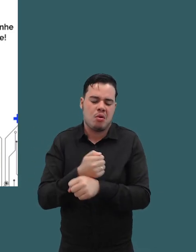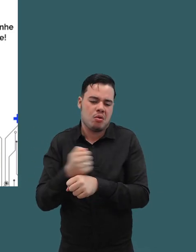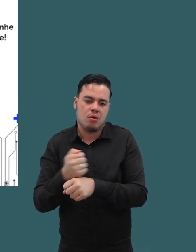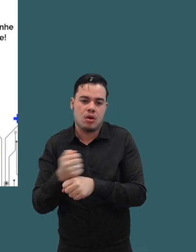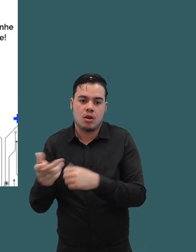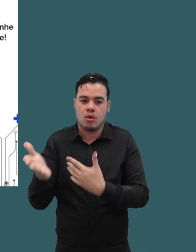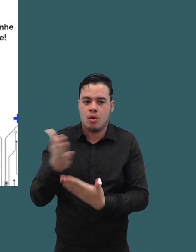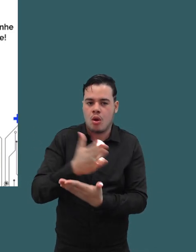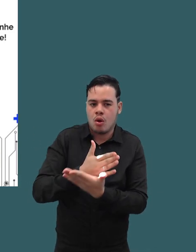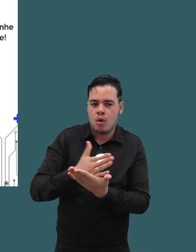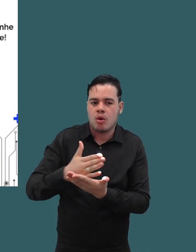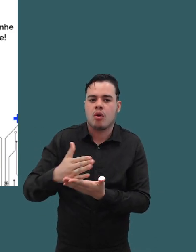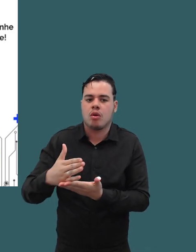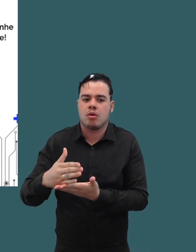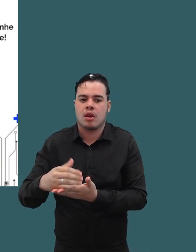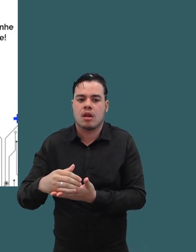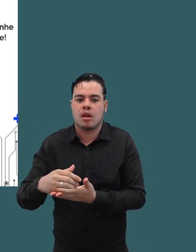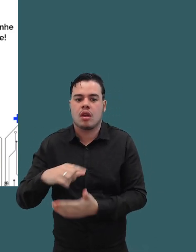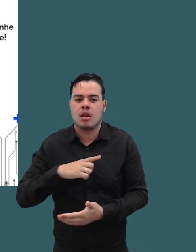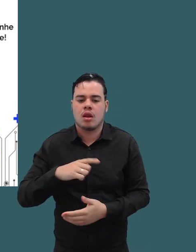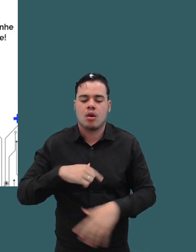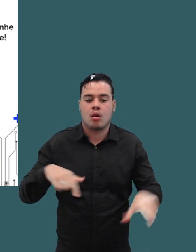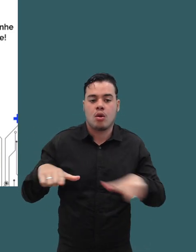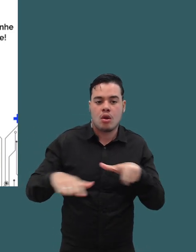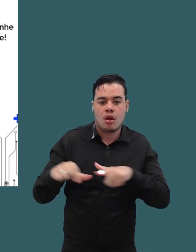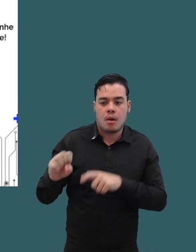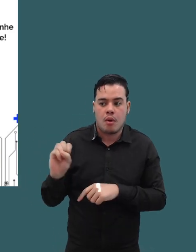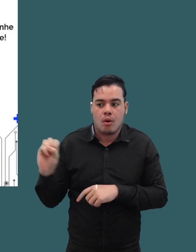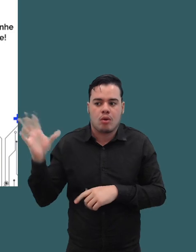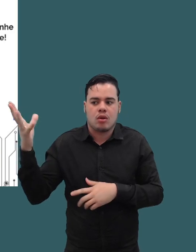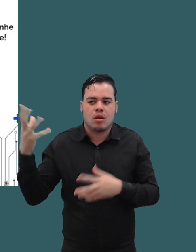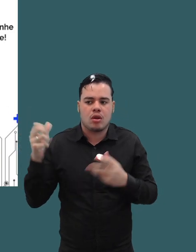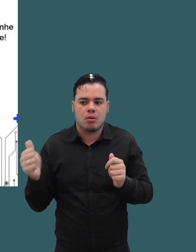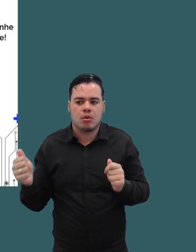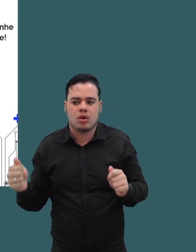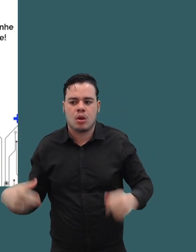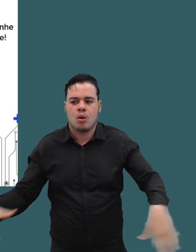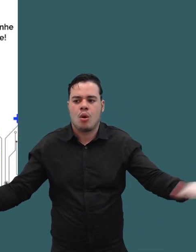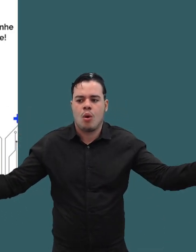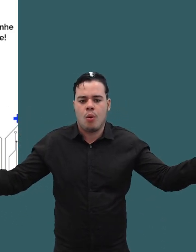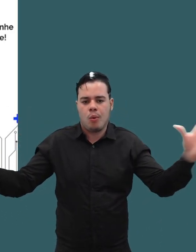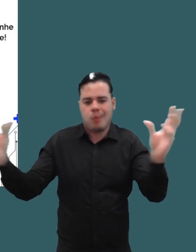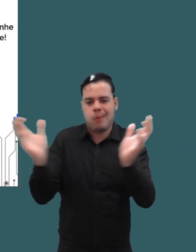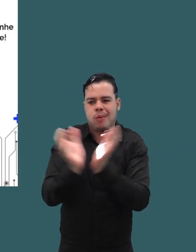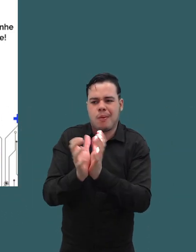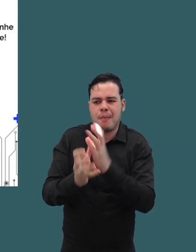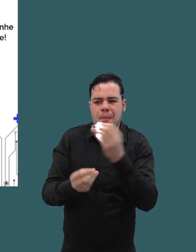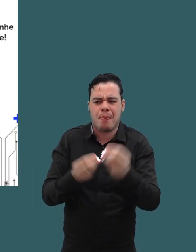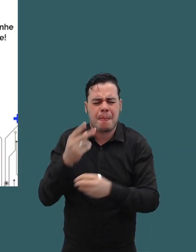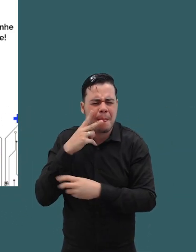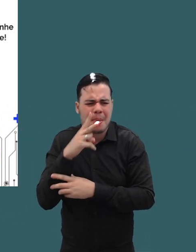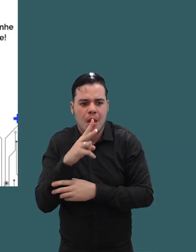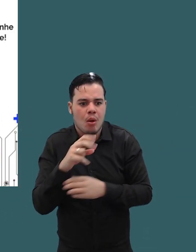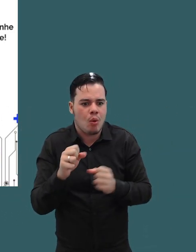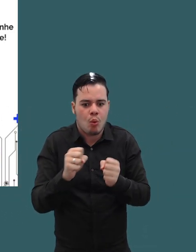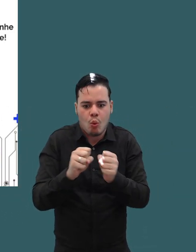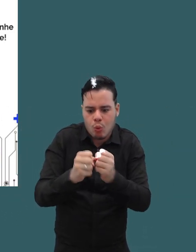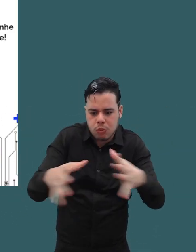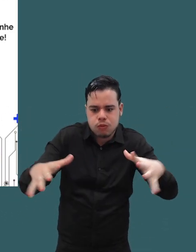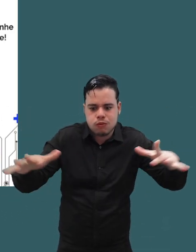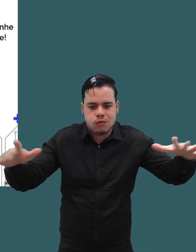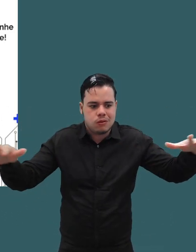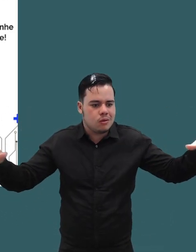gente começar a ter os trabalhos acontecendo, que a gente puder reunir todo mundo, a gente vai ver que rede poderosa nós vamos estar